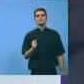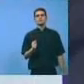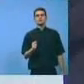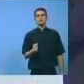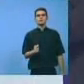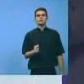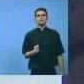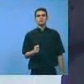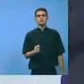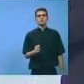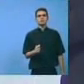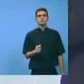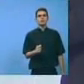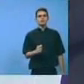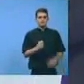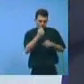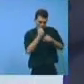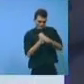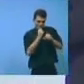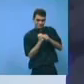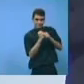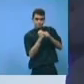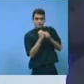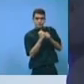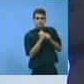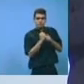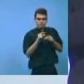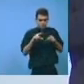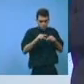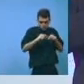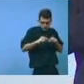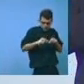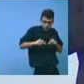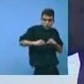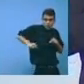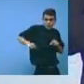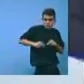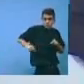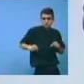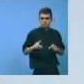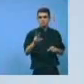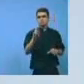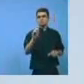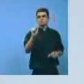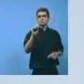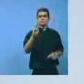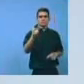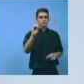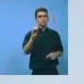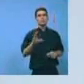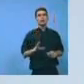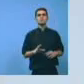Não é que ela soltou o rabo? Largou o rabo na ponta da minha vassoura. E saiu...